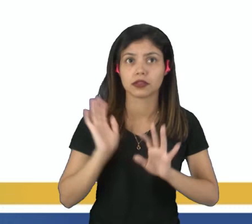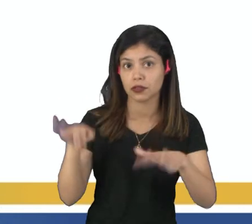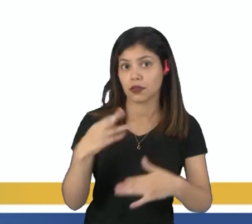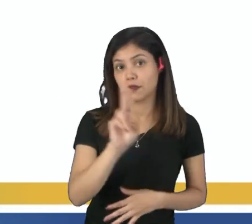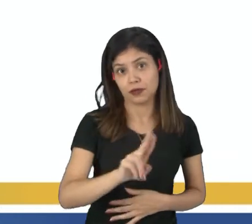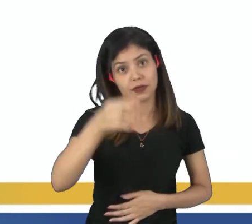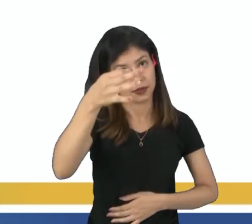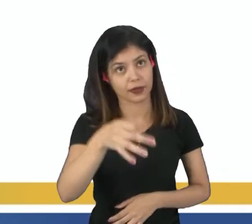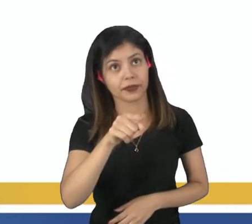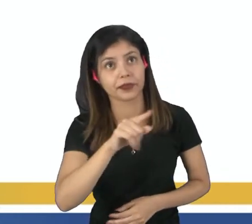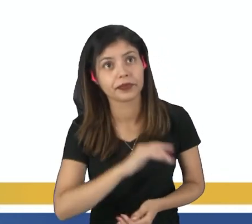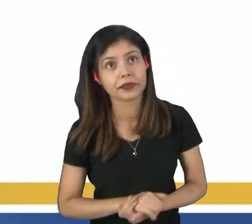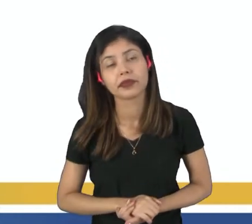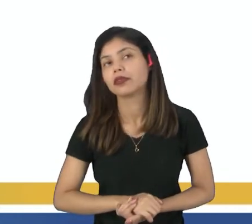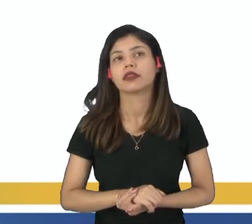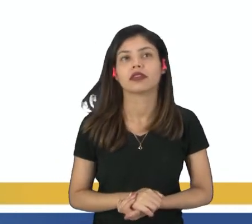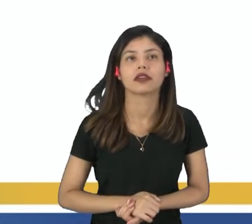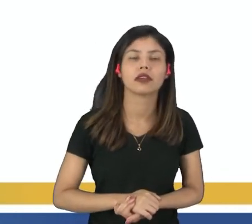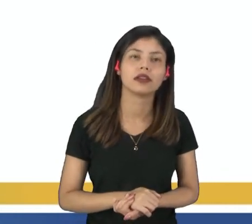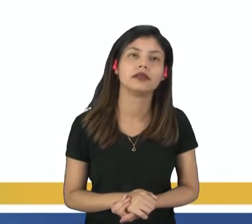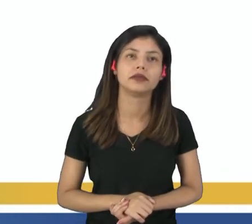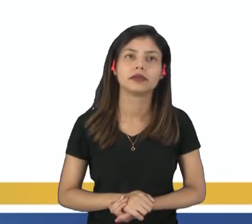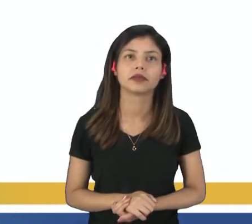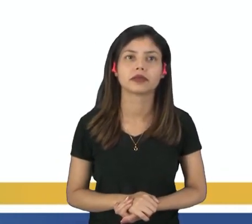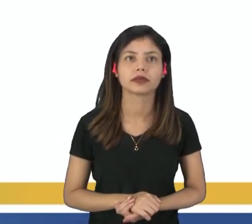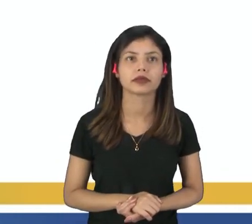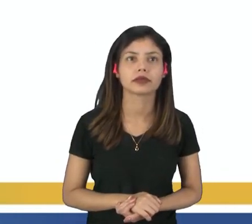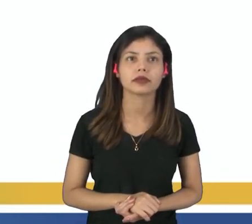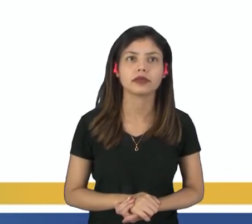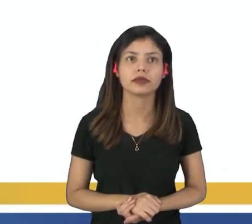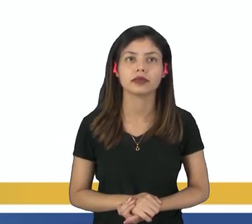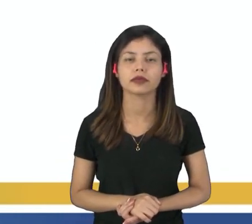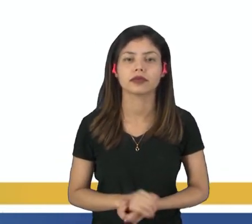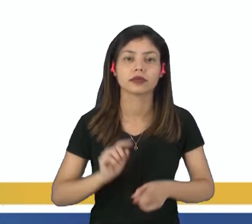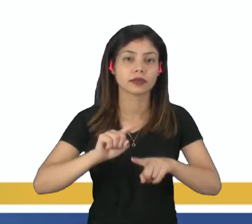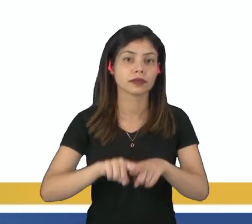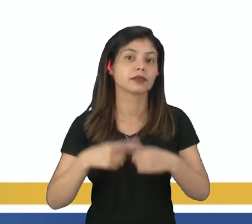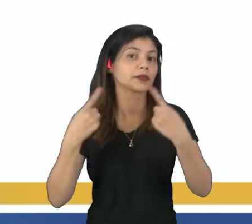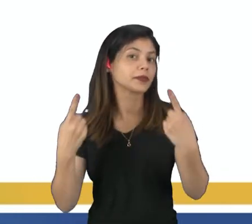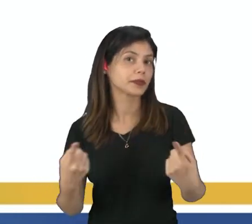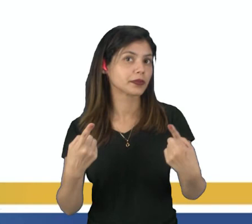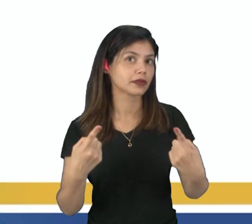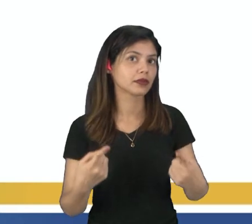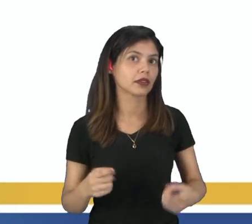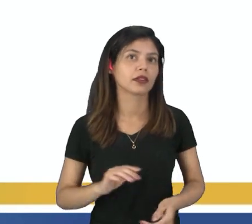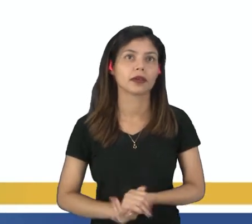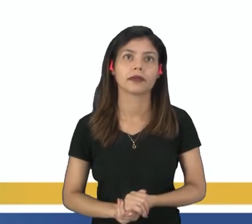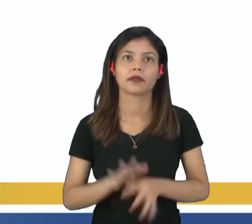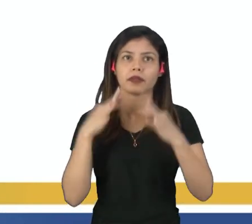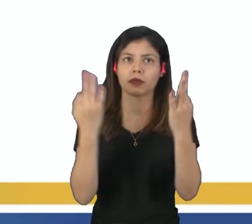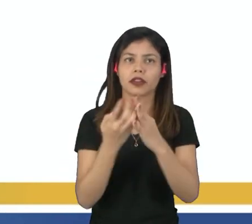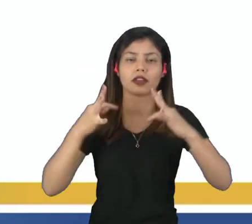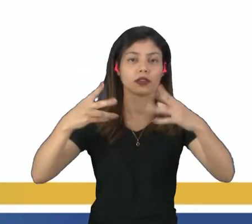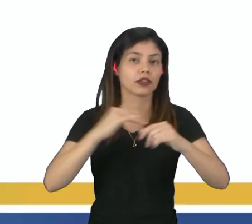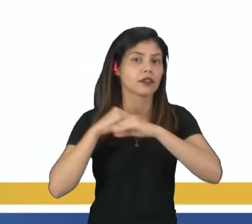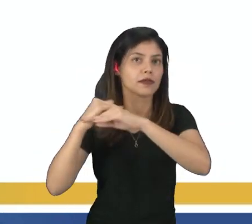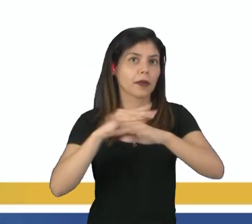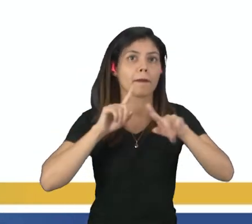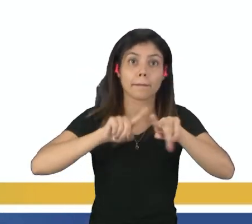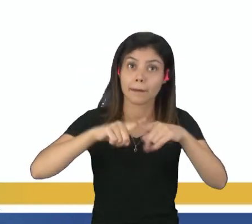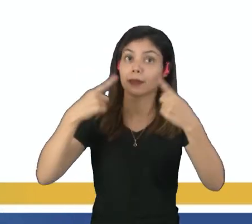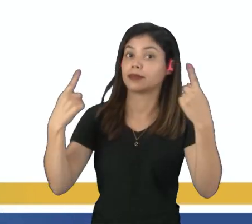e qual o uso correto aqui? Vamos observar? Família é tudo, tudo